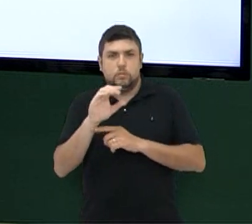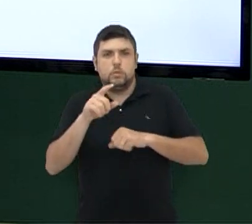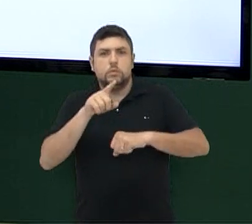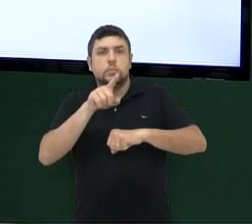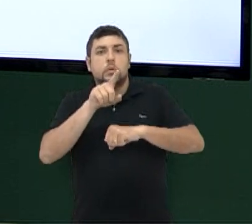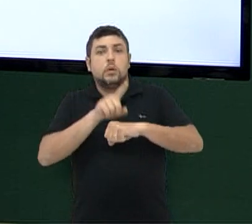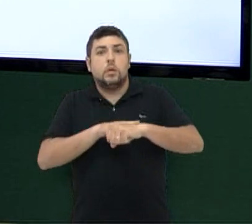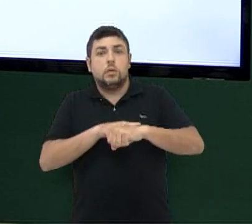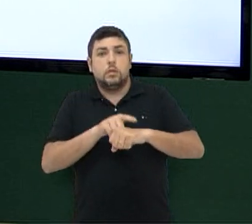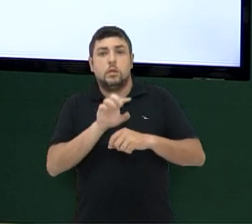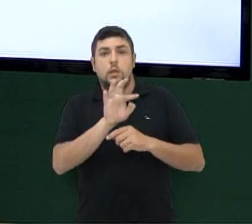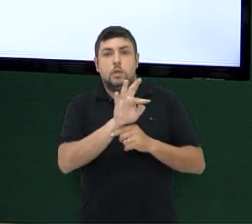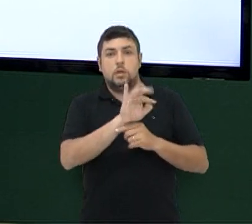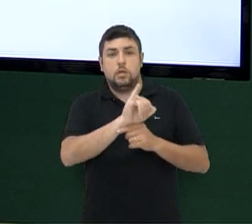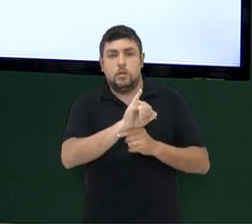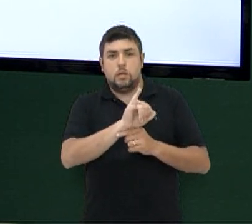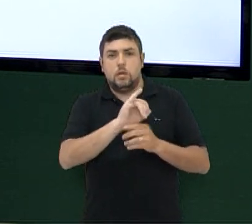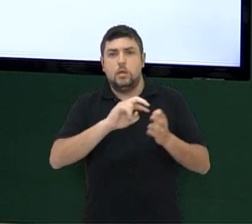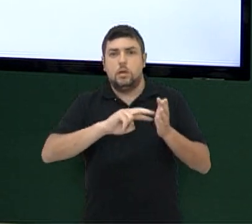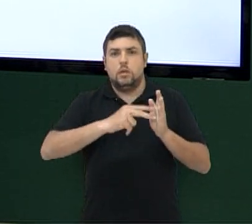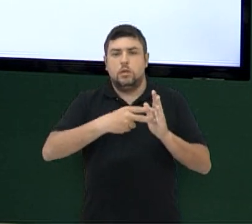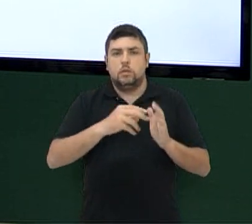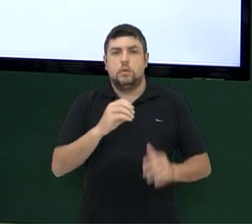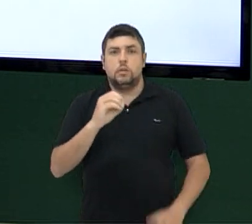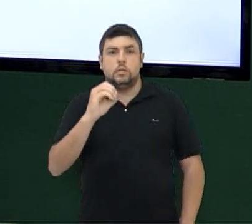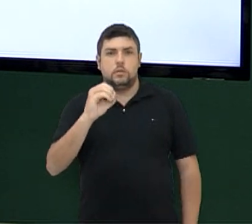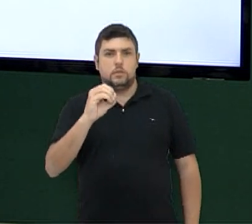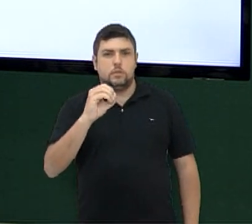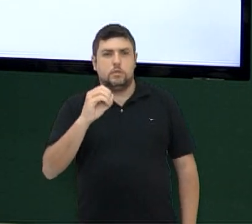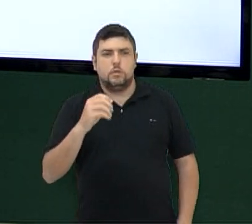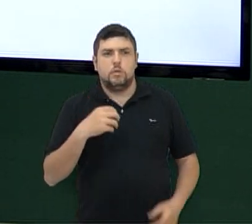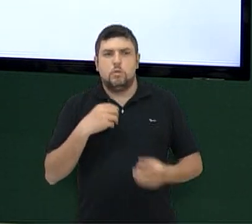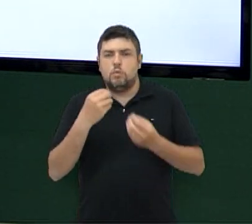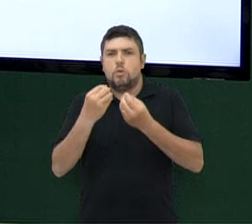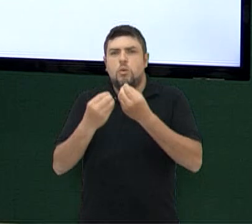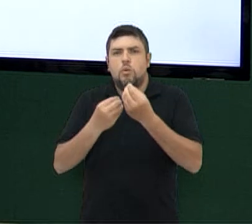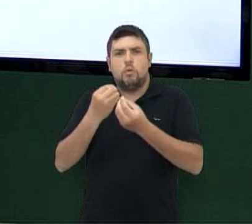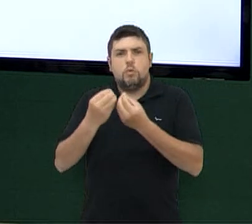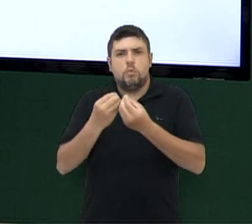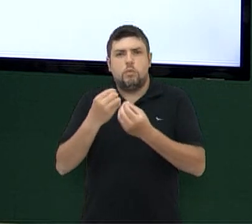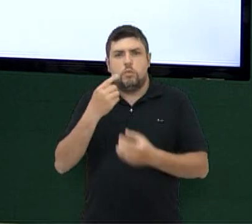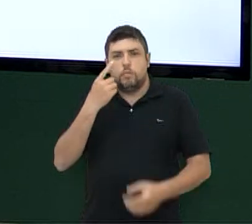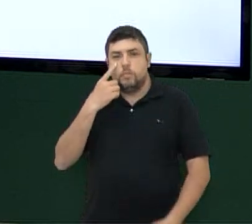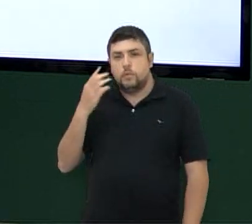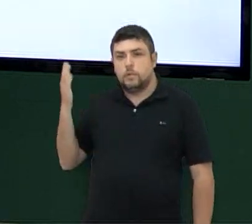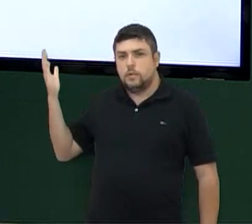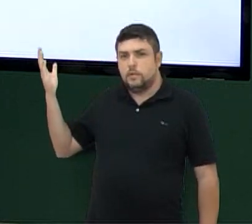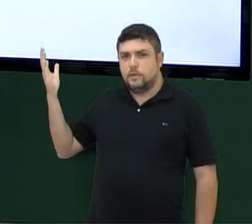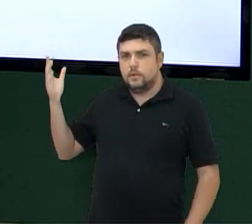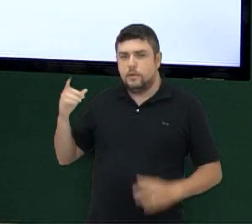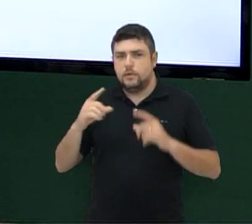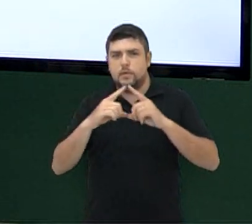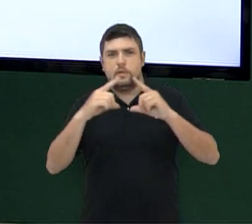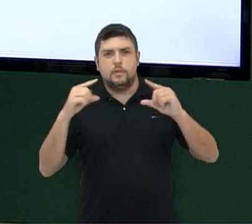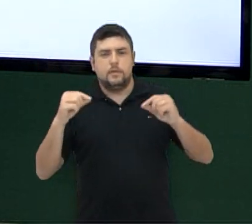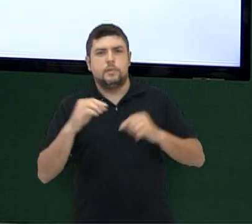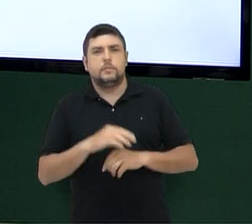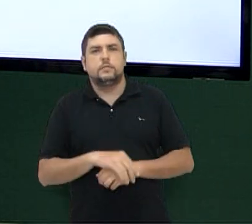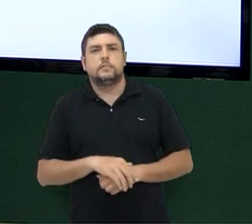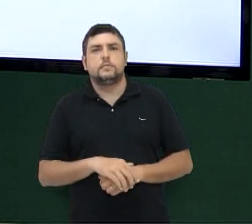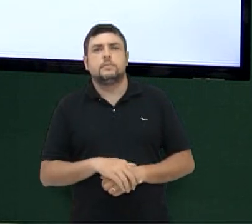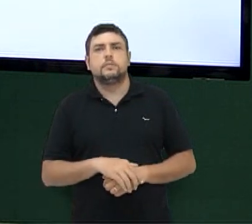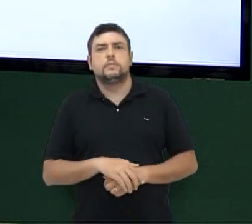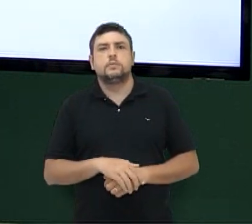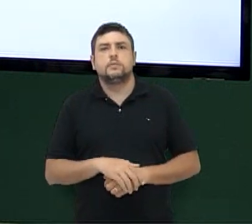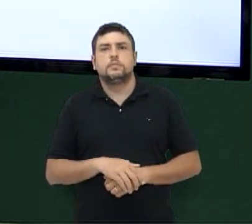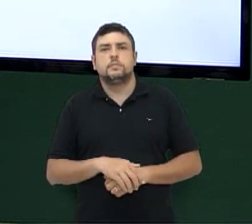tempo inicial como 0, né? Só colocar um zerinho aqui, nós vamos perceber que fica essa formulazinha. Essa formulazinha, se vocês forem analisar,